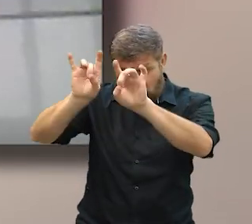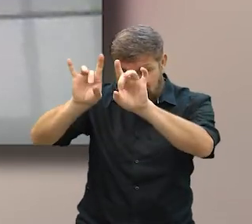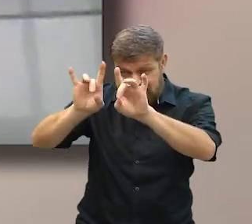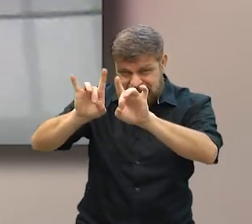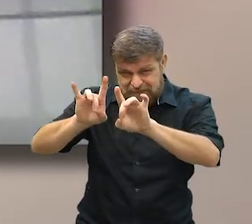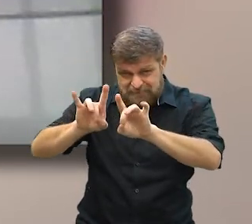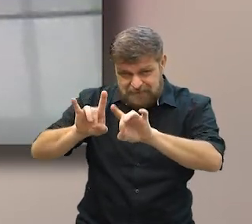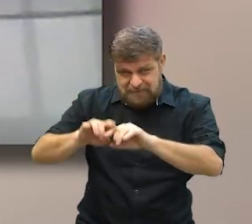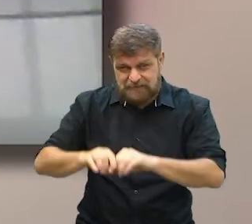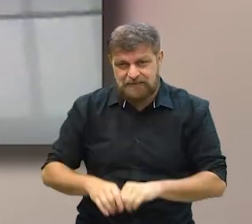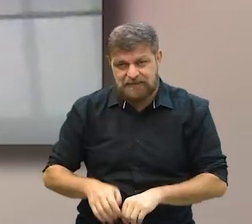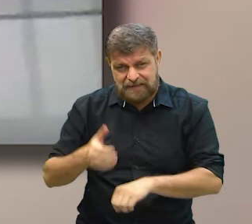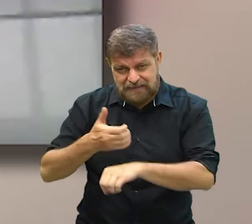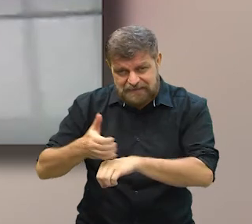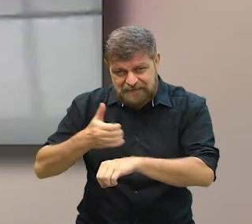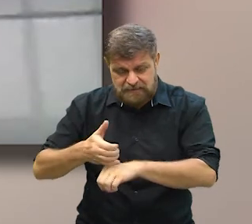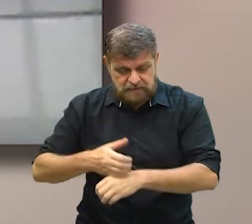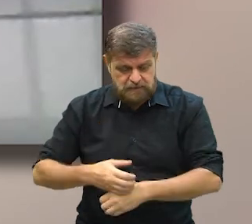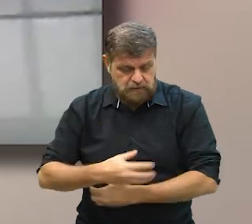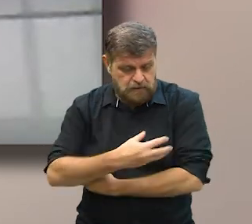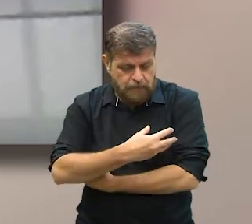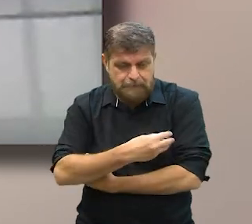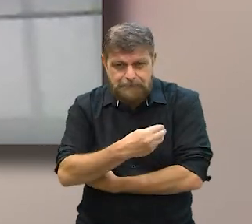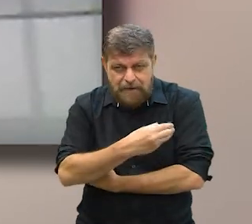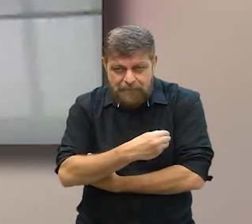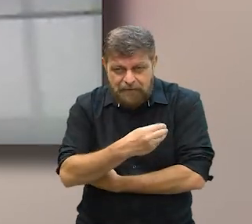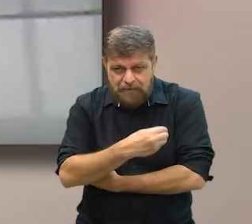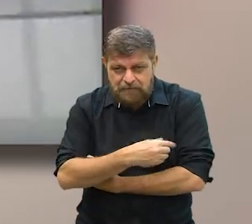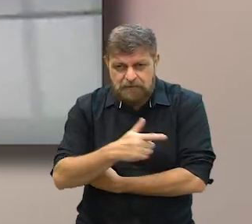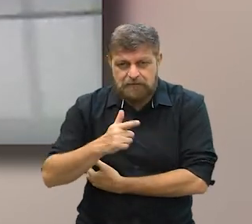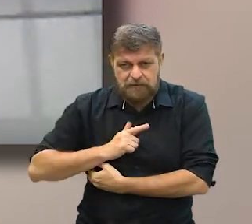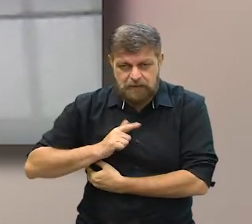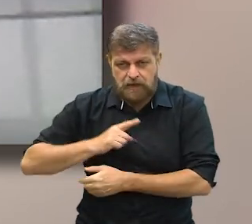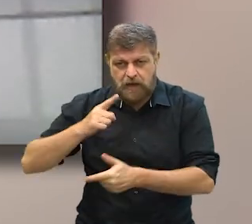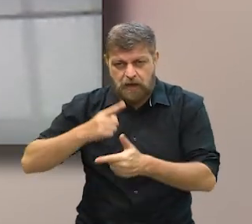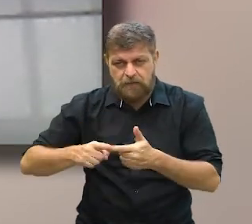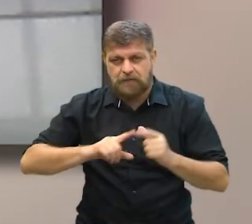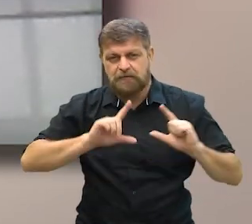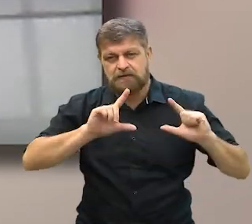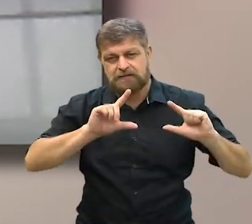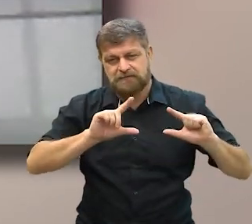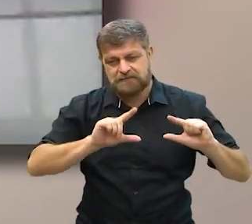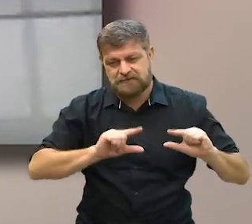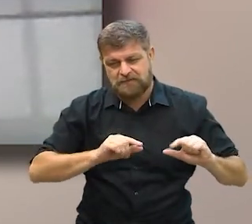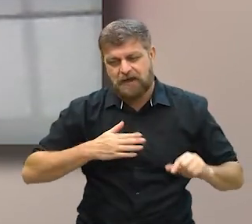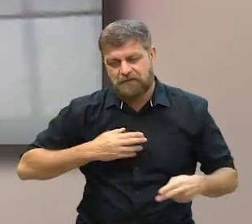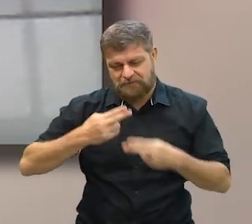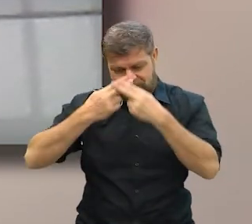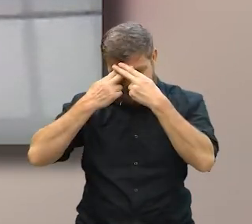em disfagia e amamentação, diminuiu muito as minhas frustrações.